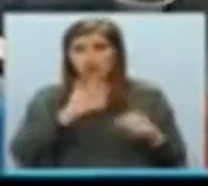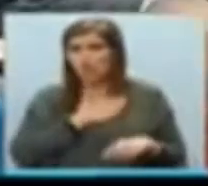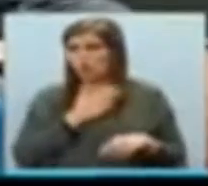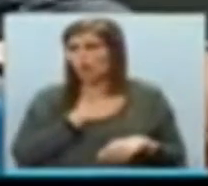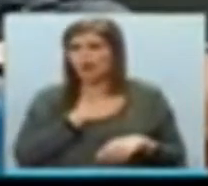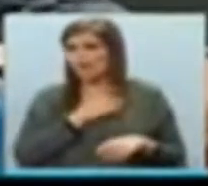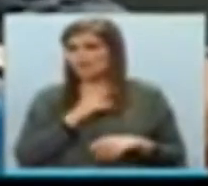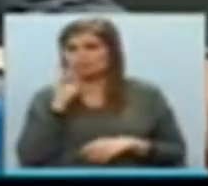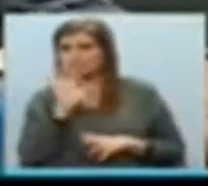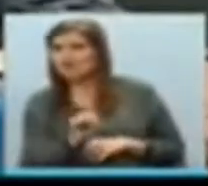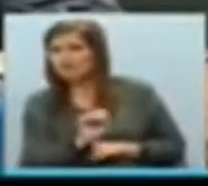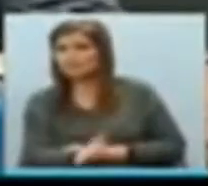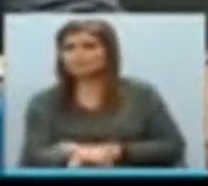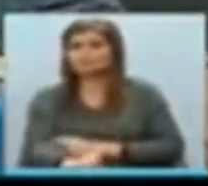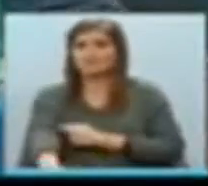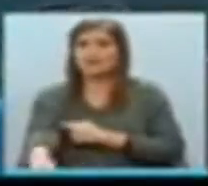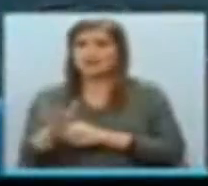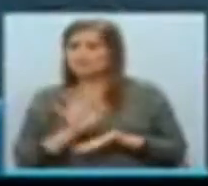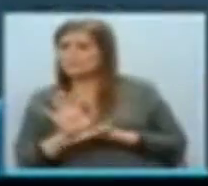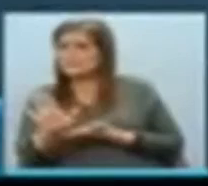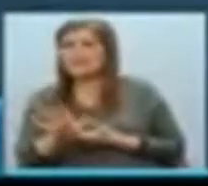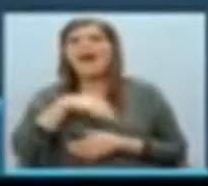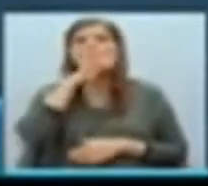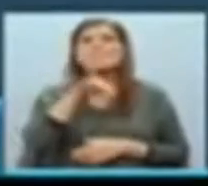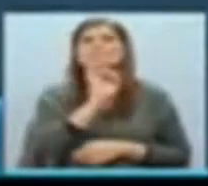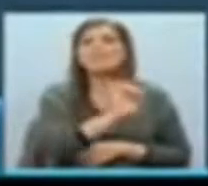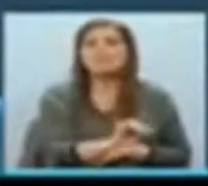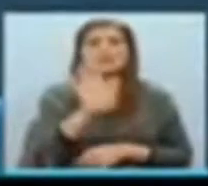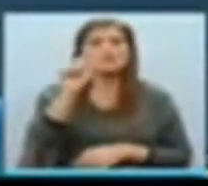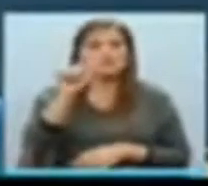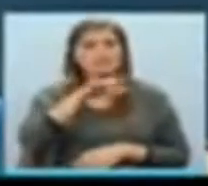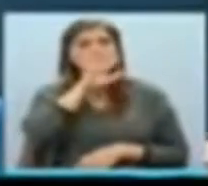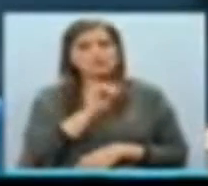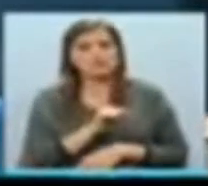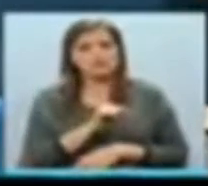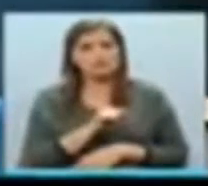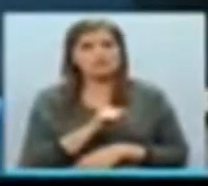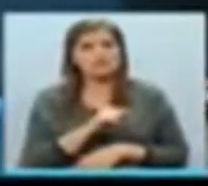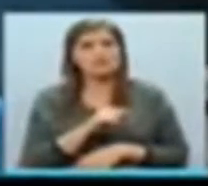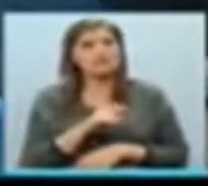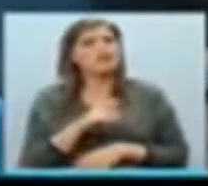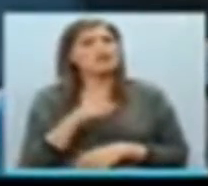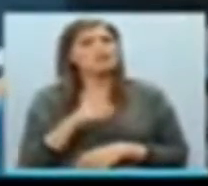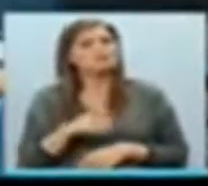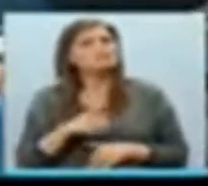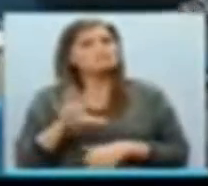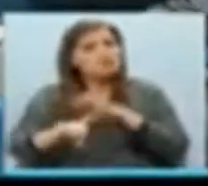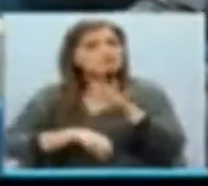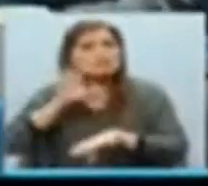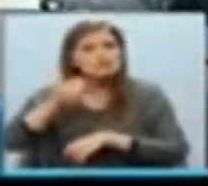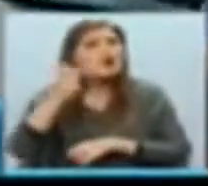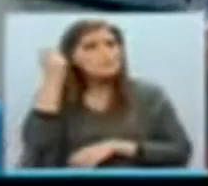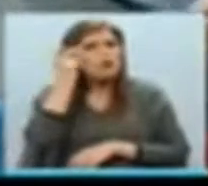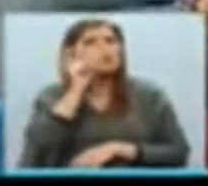banco viu então eu acho que a família dele é assim uns netos e os filhos fizeram um trabalho muito bonito de recuperar a memória do pai